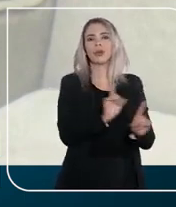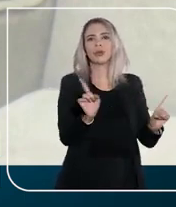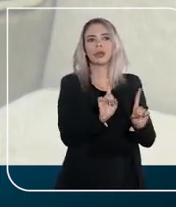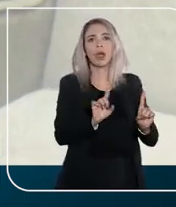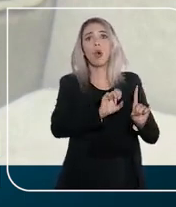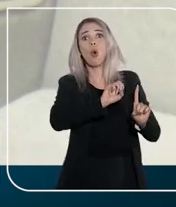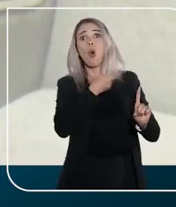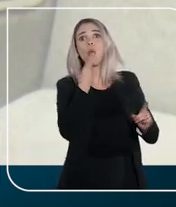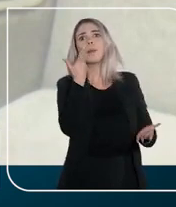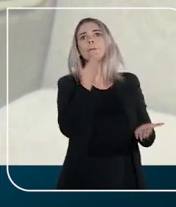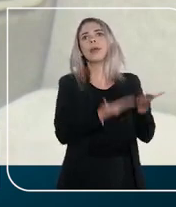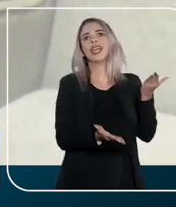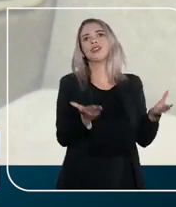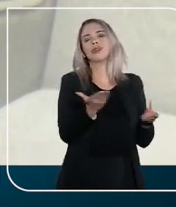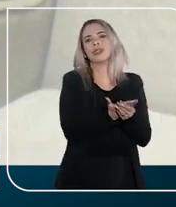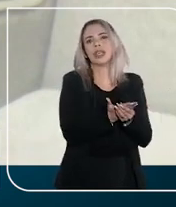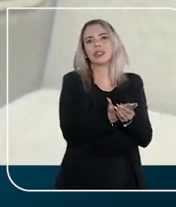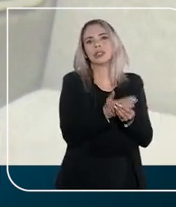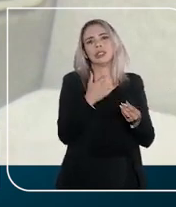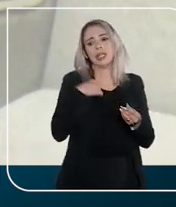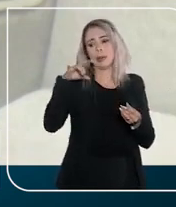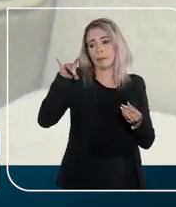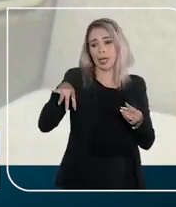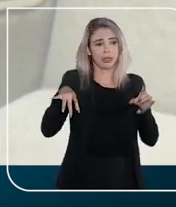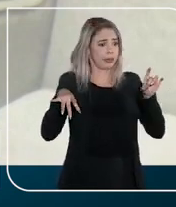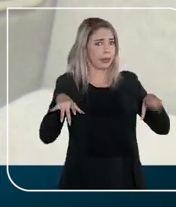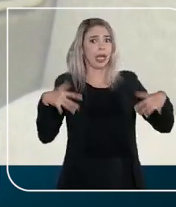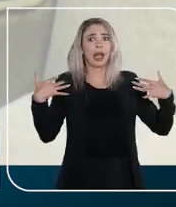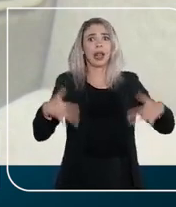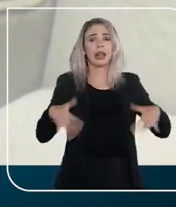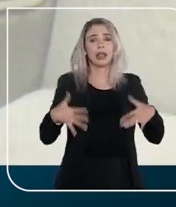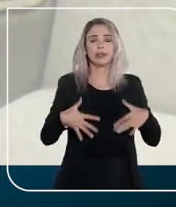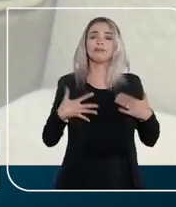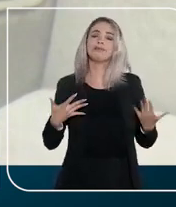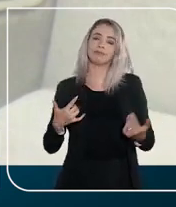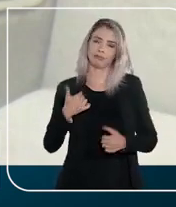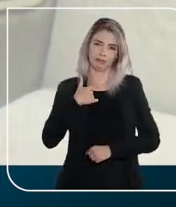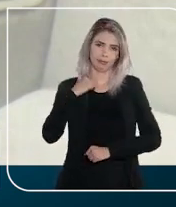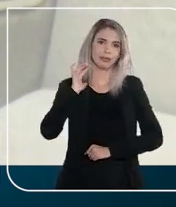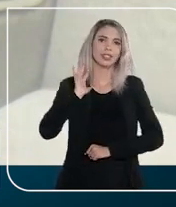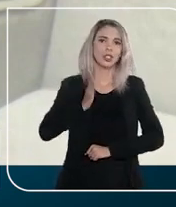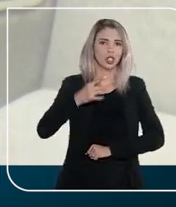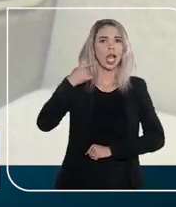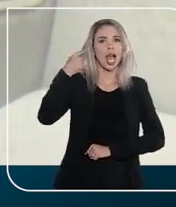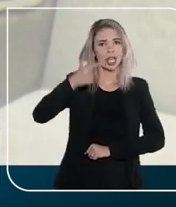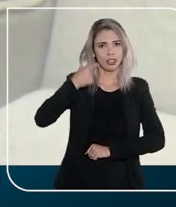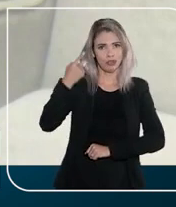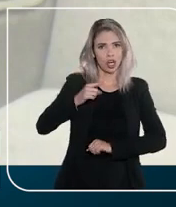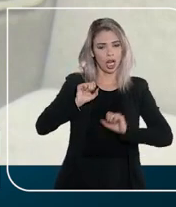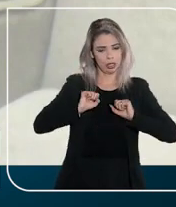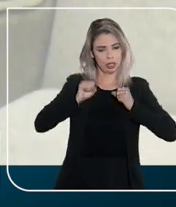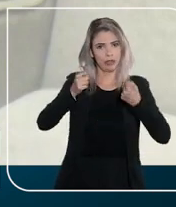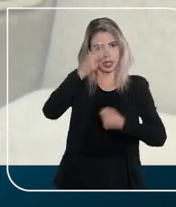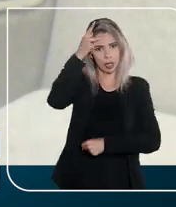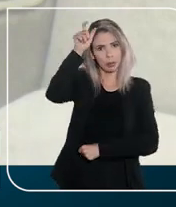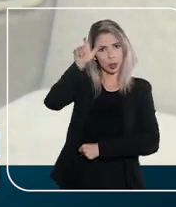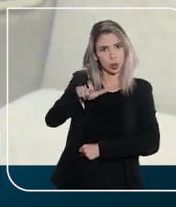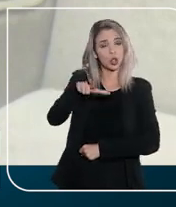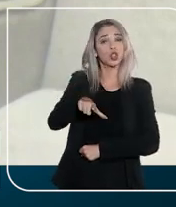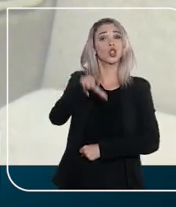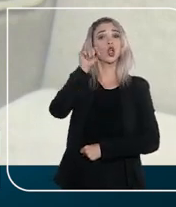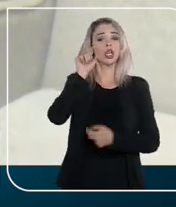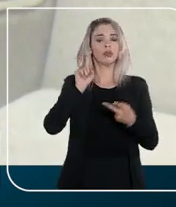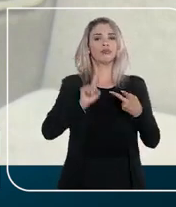perder também esse segundo cargo. Então, eu, particularmente, já advoguei para candidatos que optaram